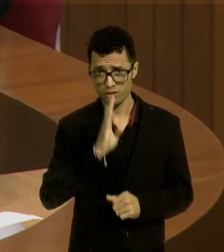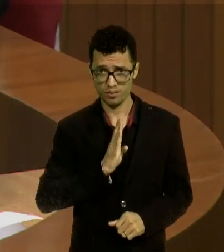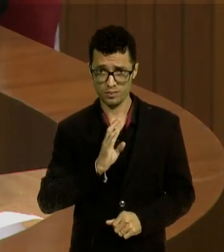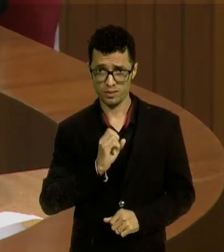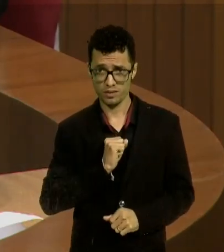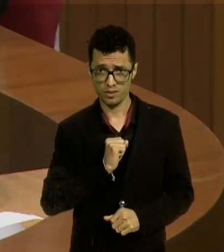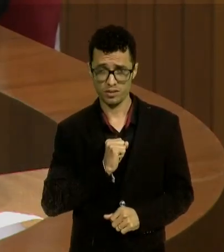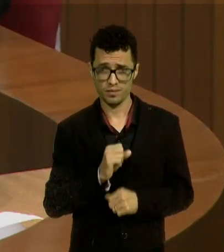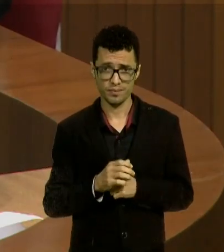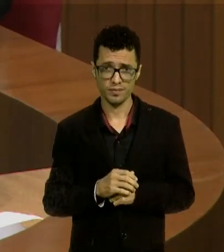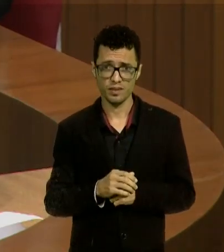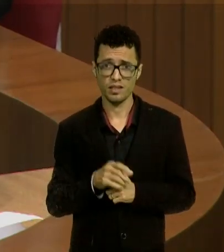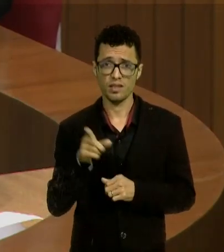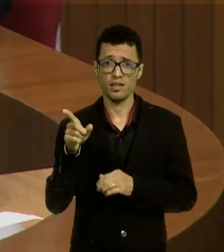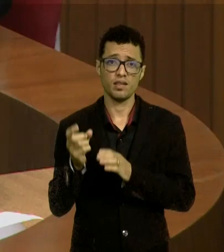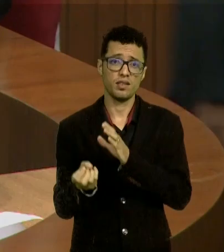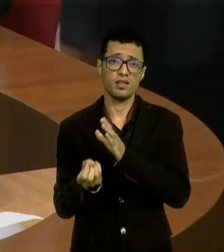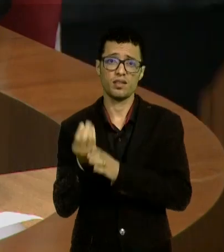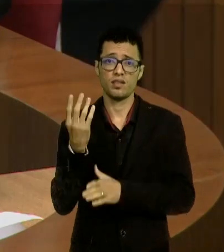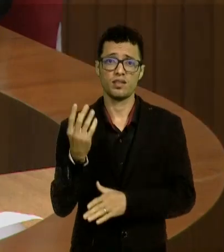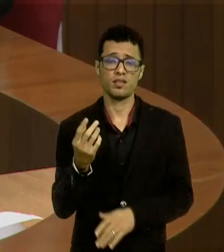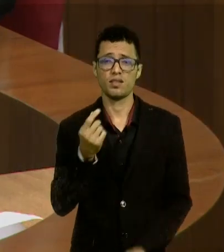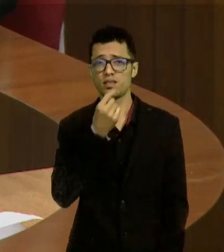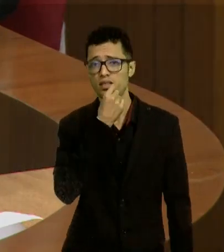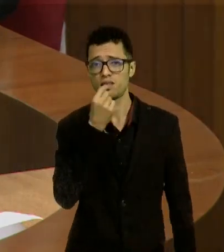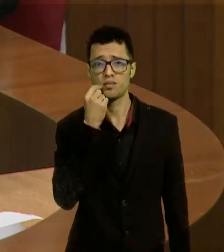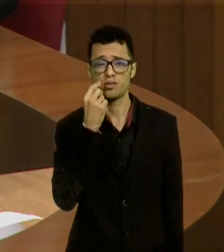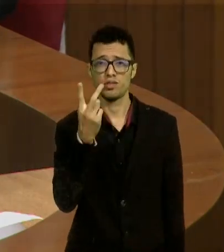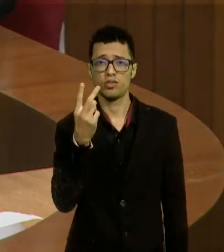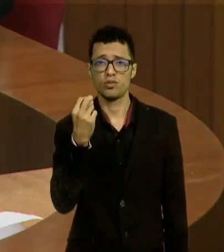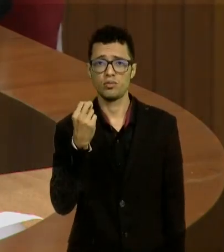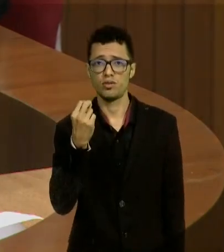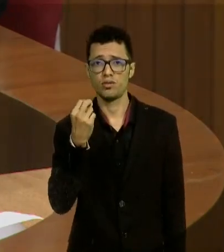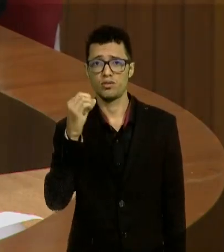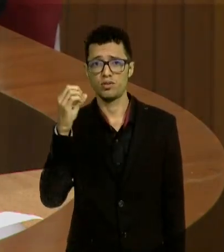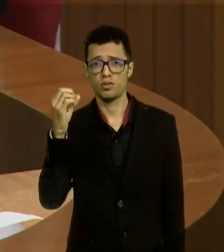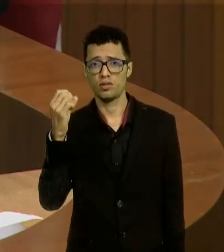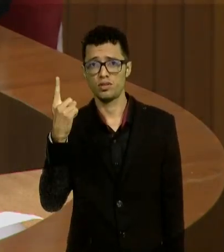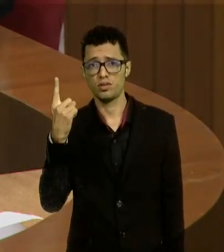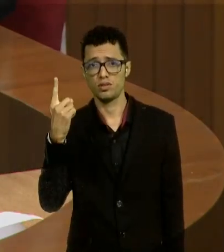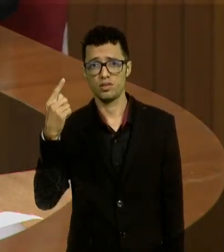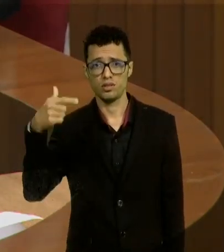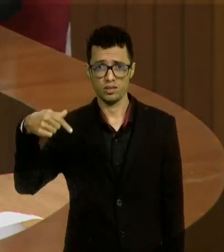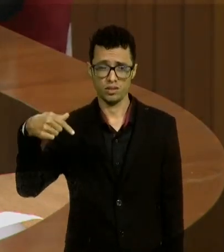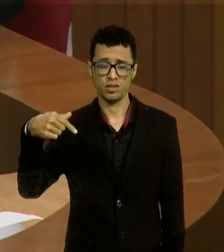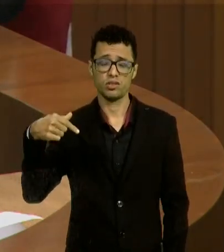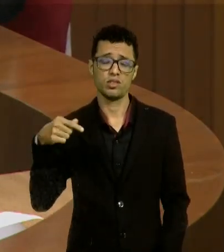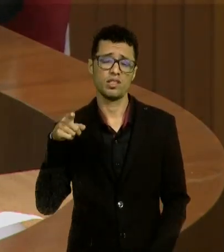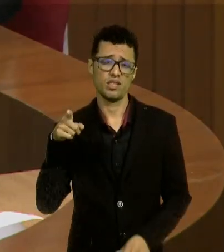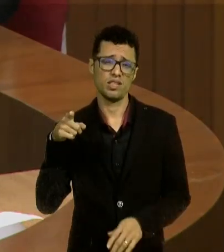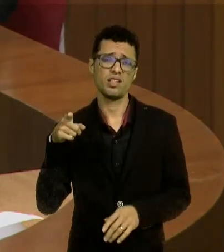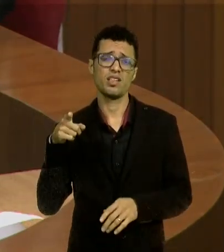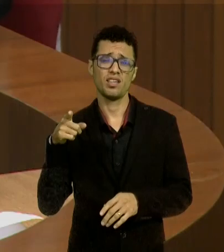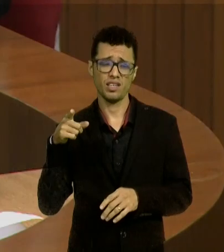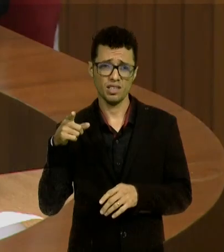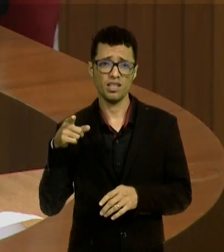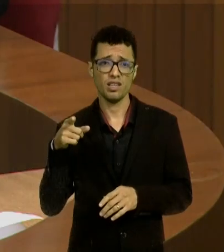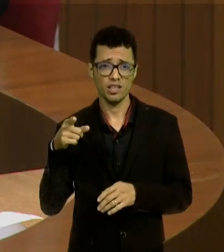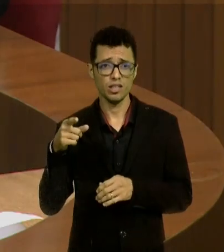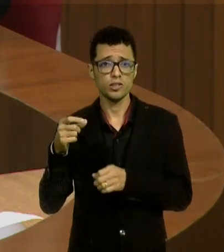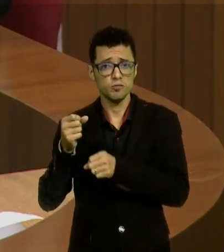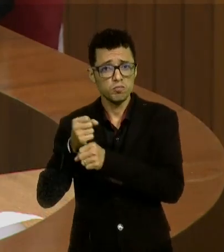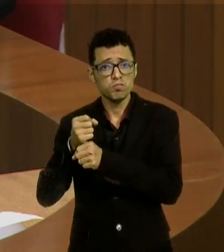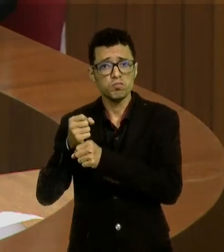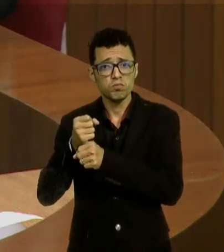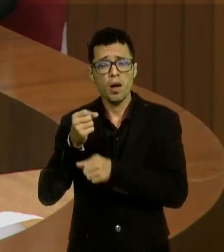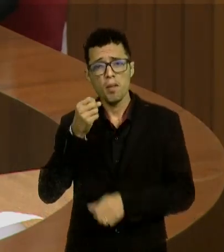ele foi inaugurado em setembro de 2017, e ele funcionou por muito tempo, muito bem,